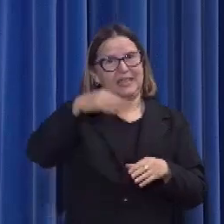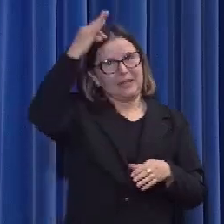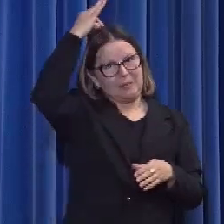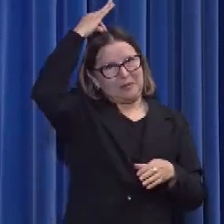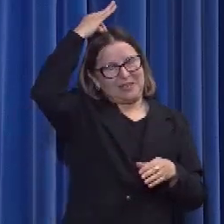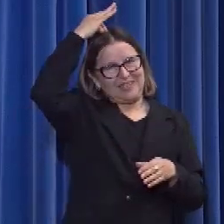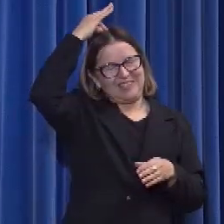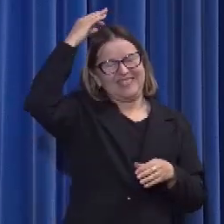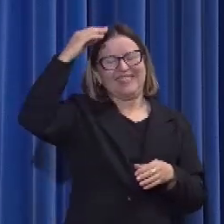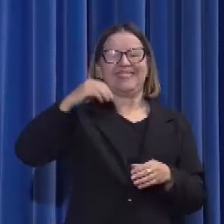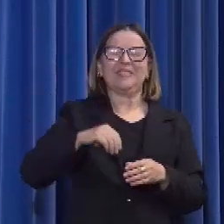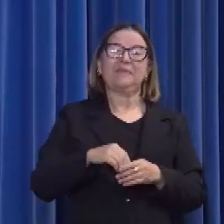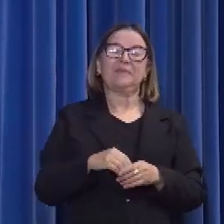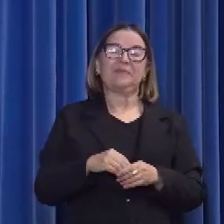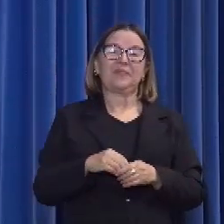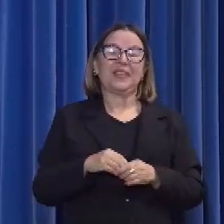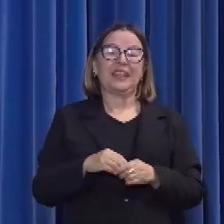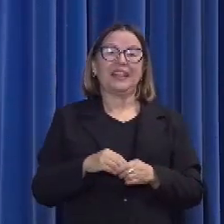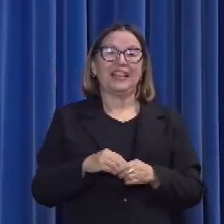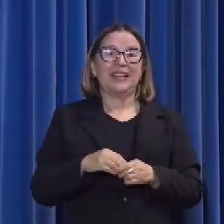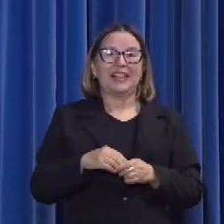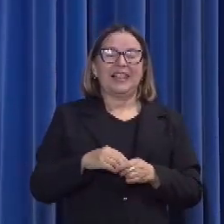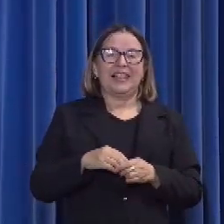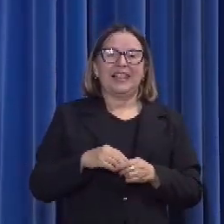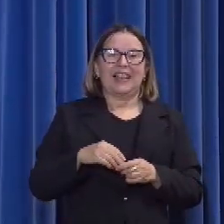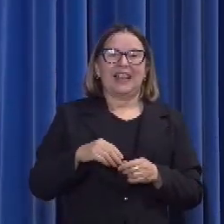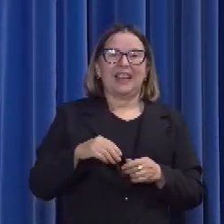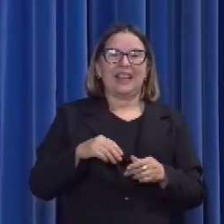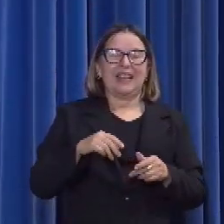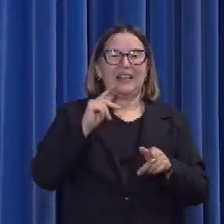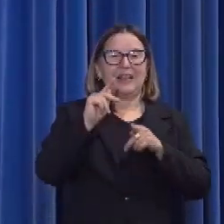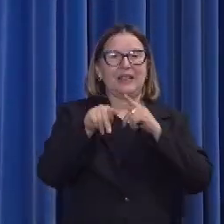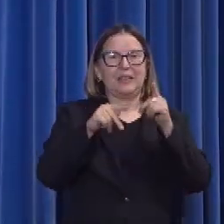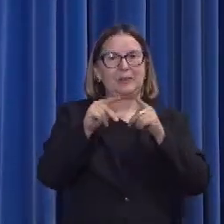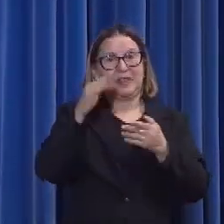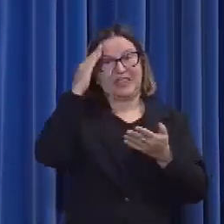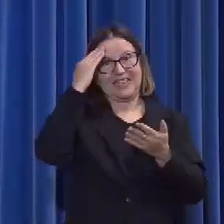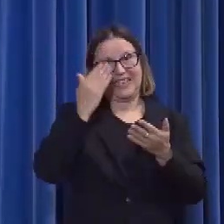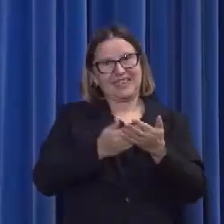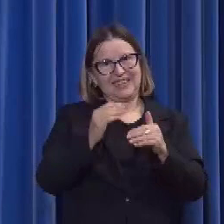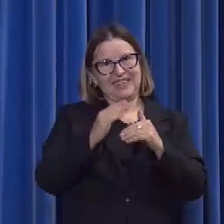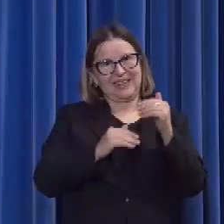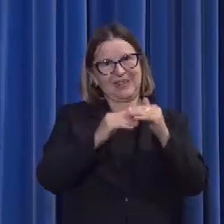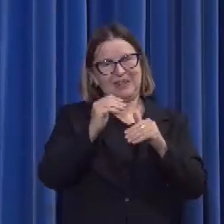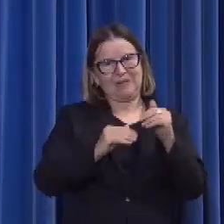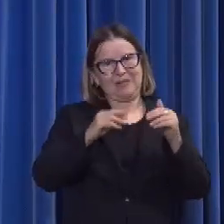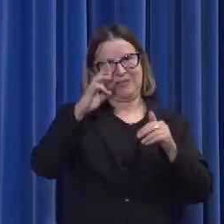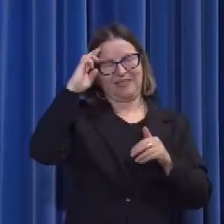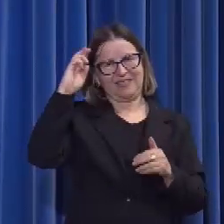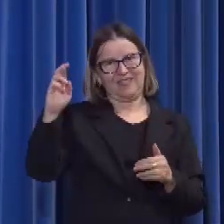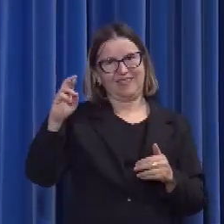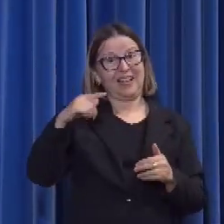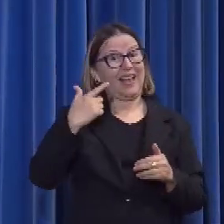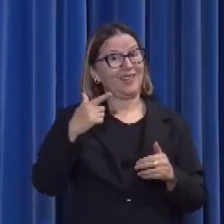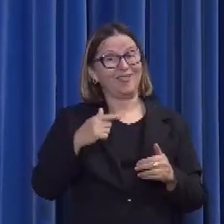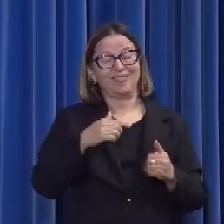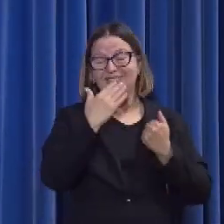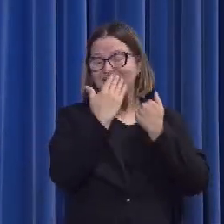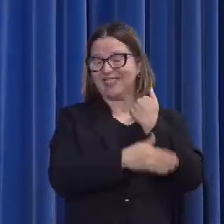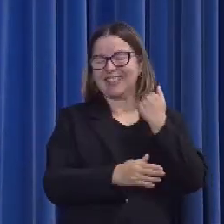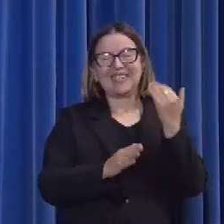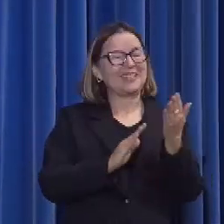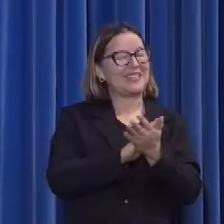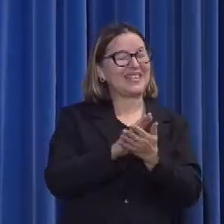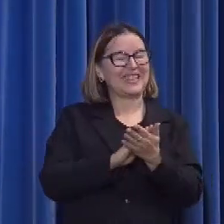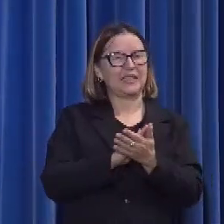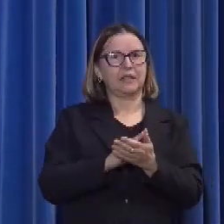Nenhuma condenação há para os que estão em Cristo Jesus. Como que eu faço para estar em Cristo?